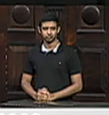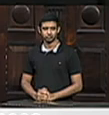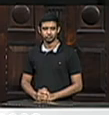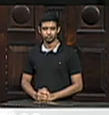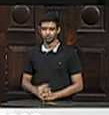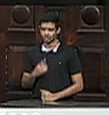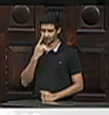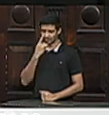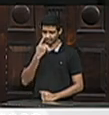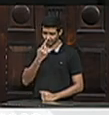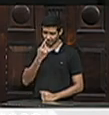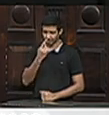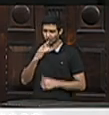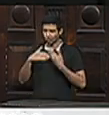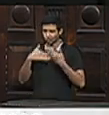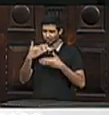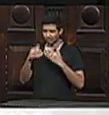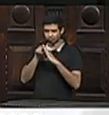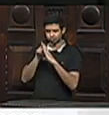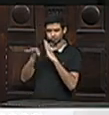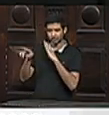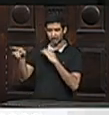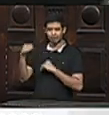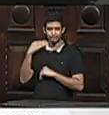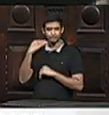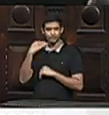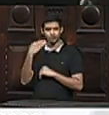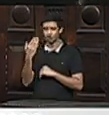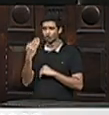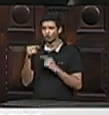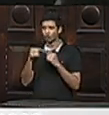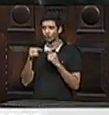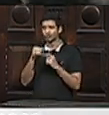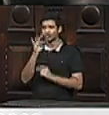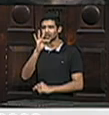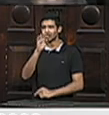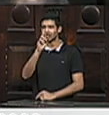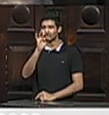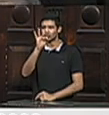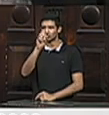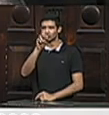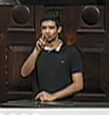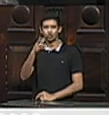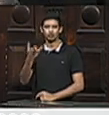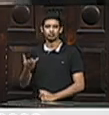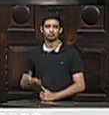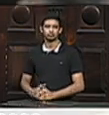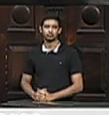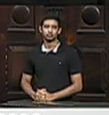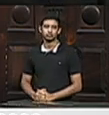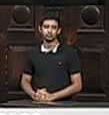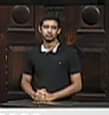voto divergente do deputado Luiz Paulo. Deputado Milton Rangel.